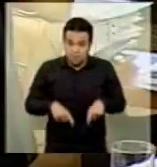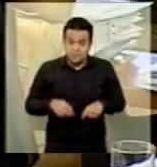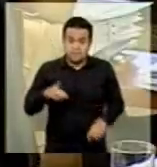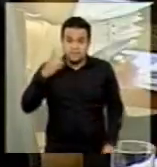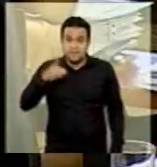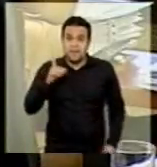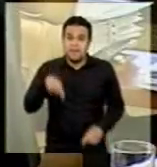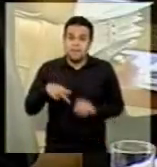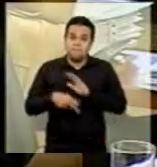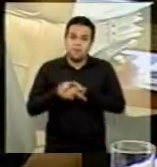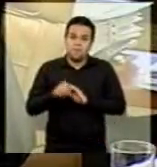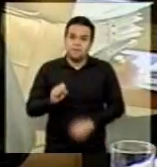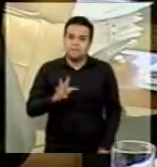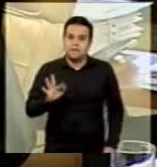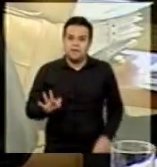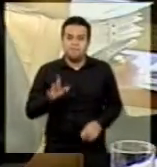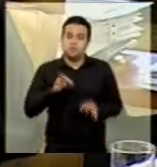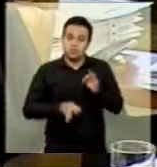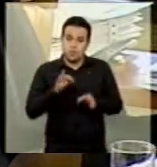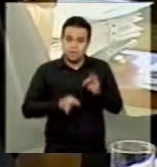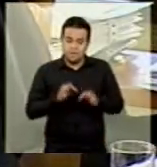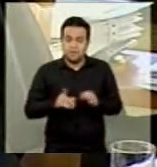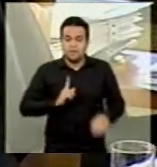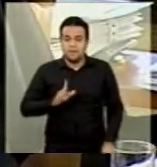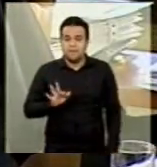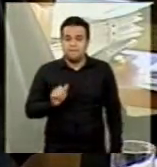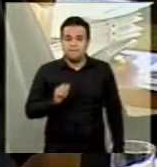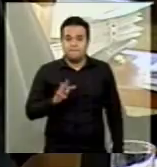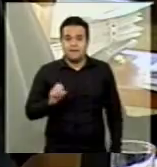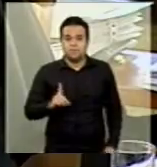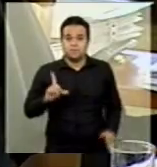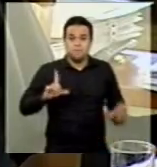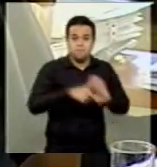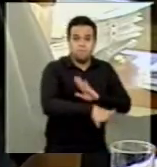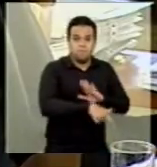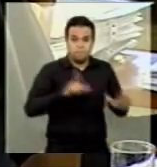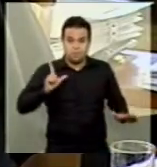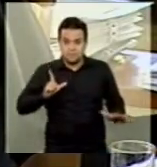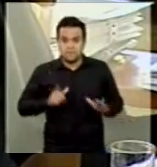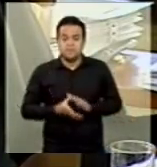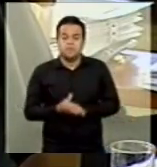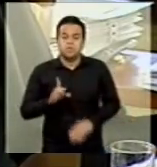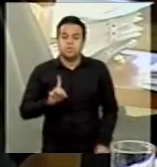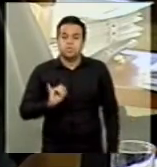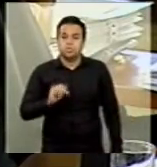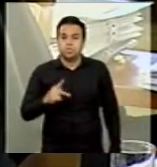Federal, fatos anteriores à diplomação, fatos posteriores à